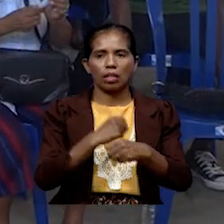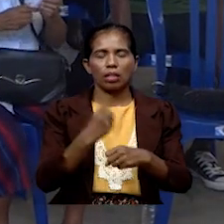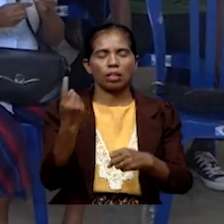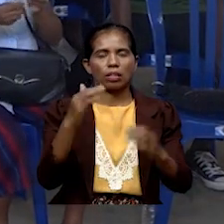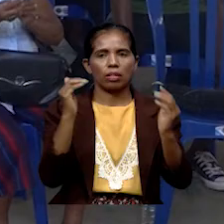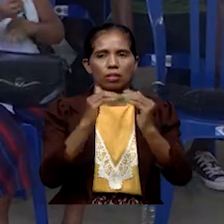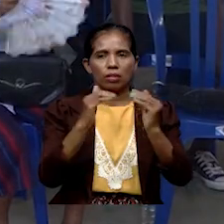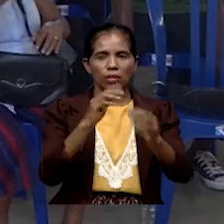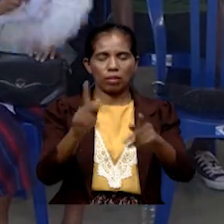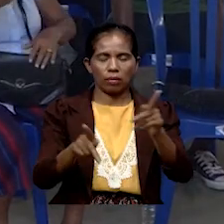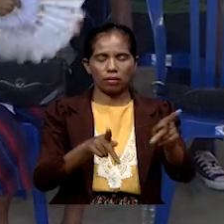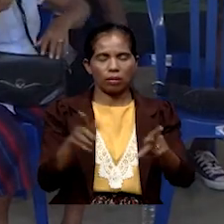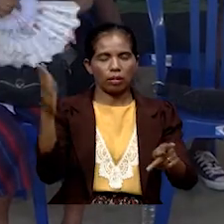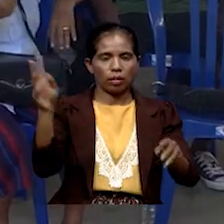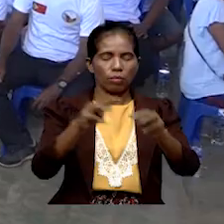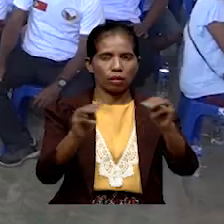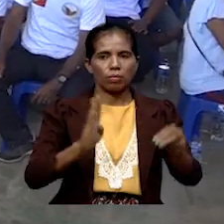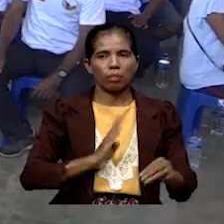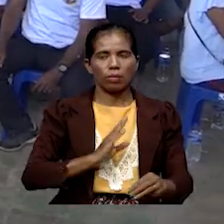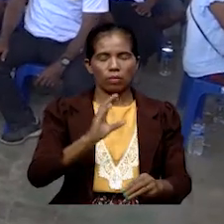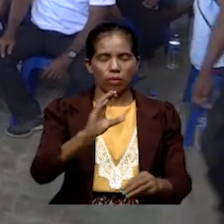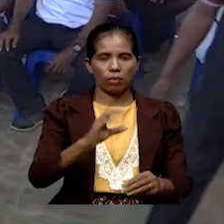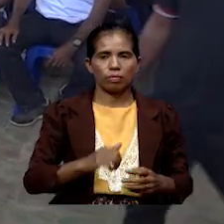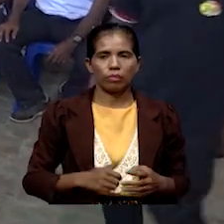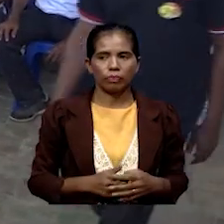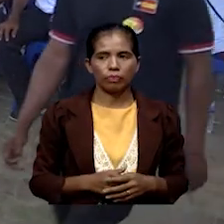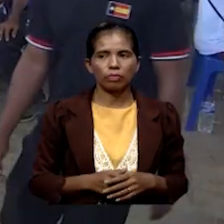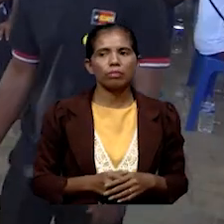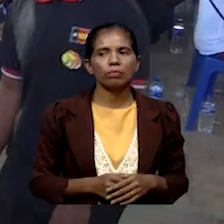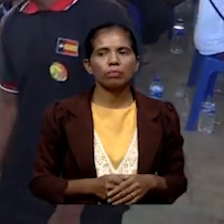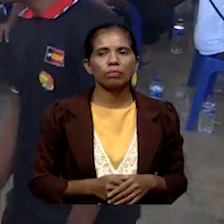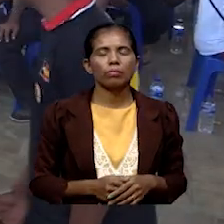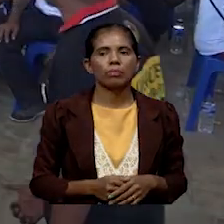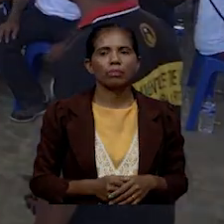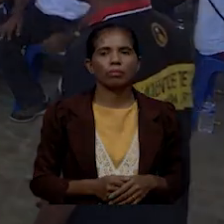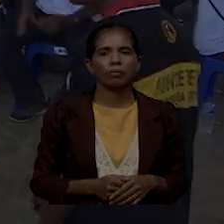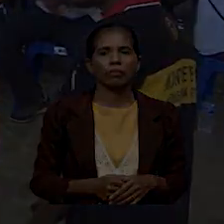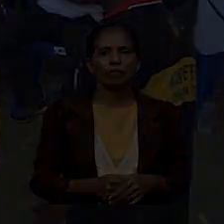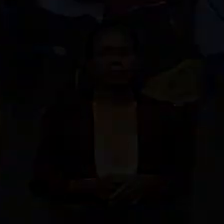diálogo com a comunidade sira e o município Baucau. Agustin da Costa, Dilma Suzetti, GMN.